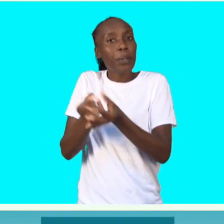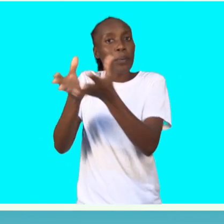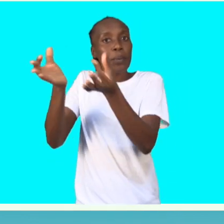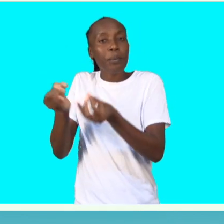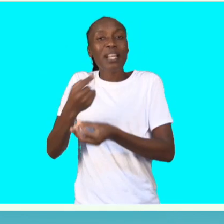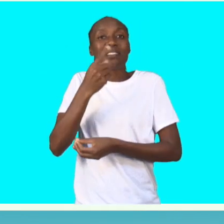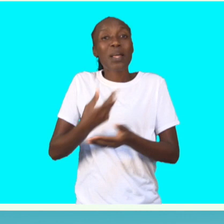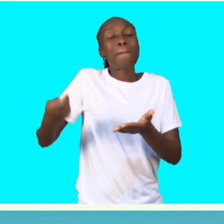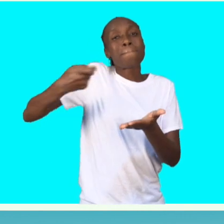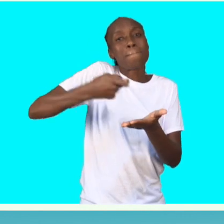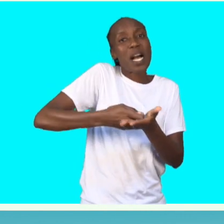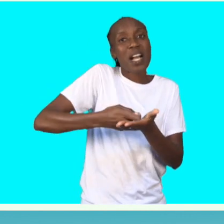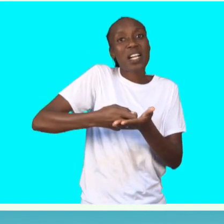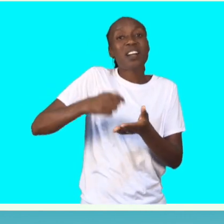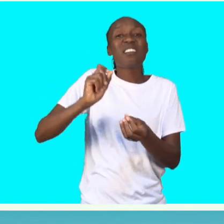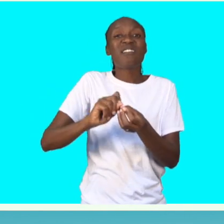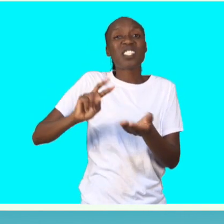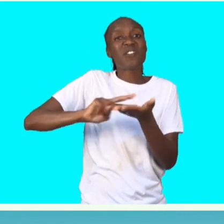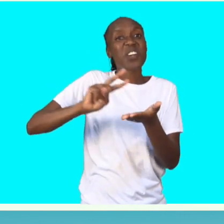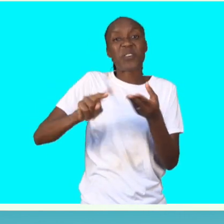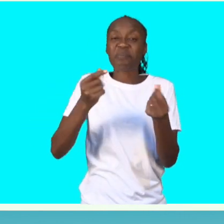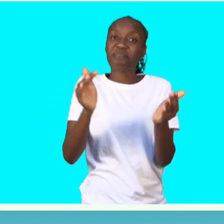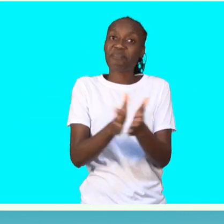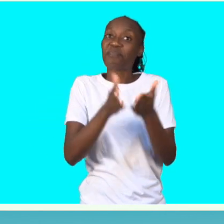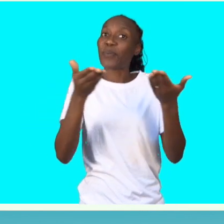lhe cobre um certo valor porque talvez já ele não tenha.